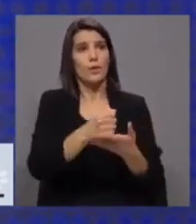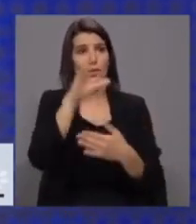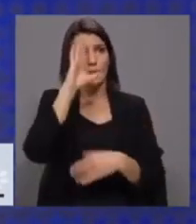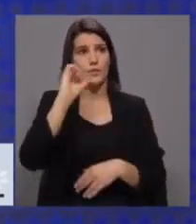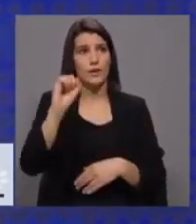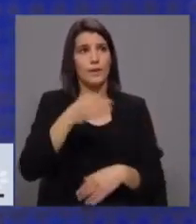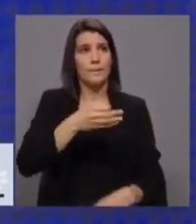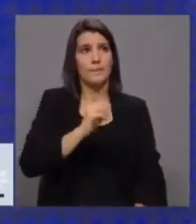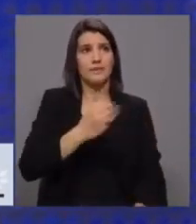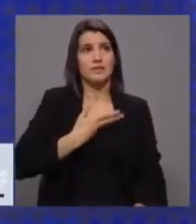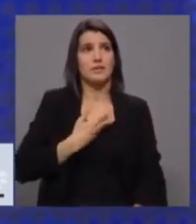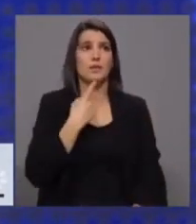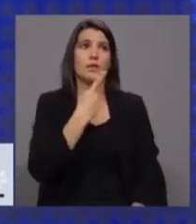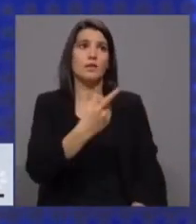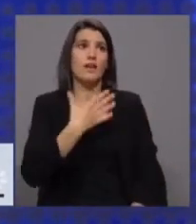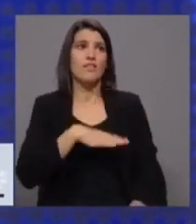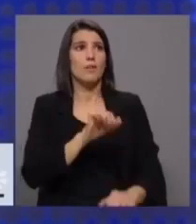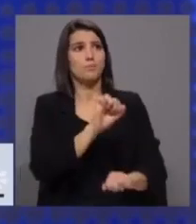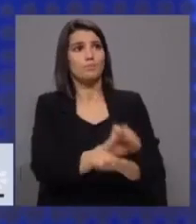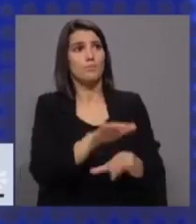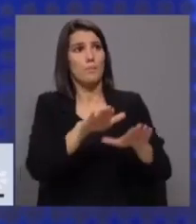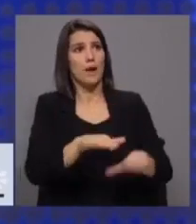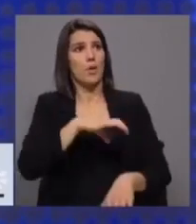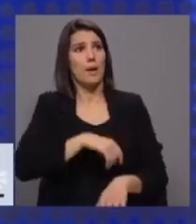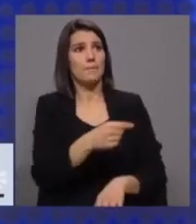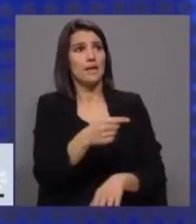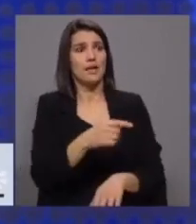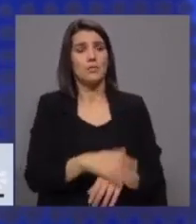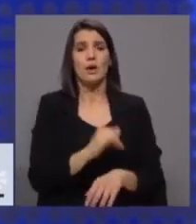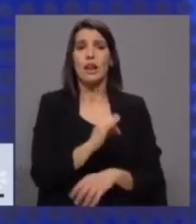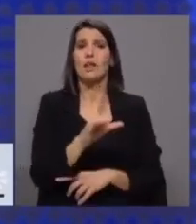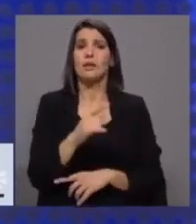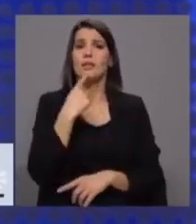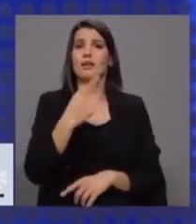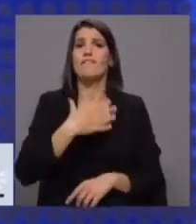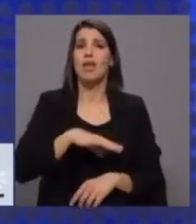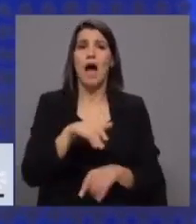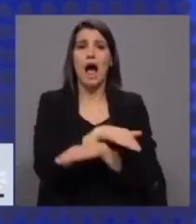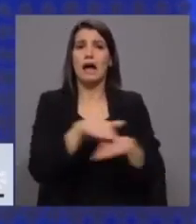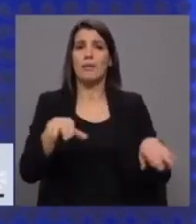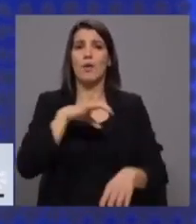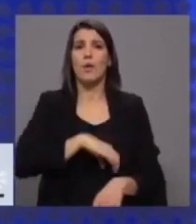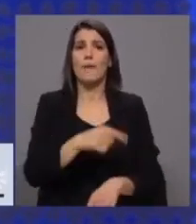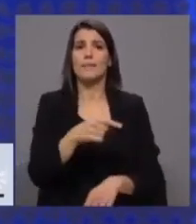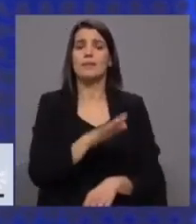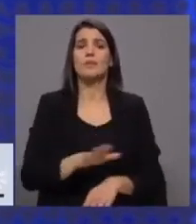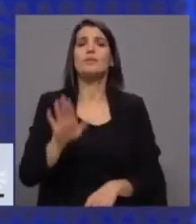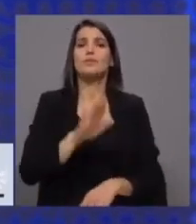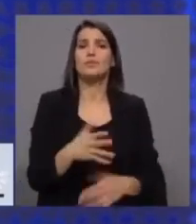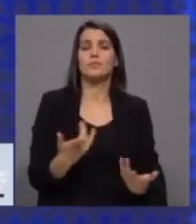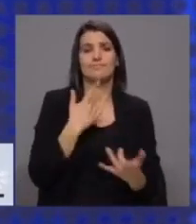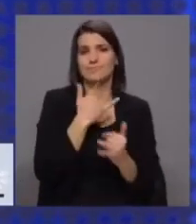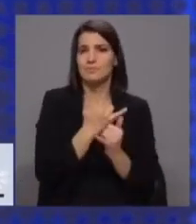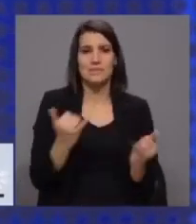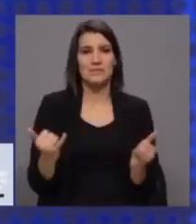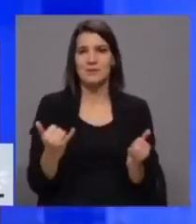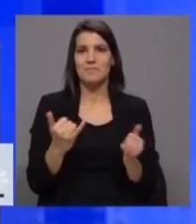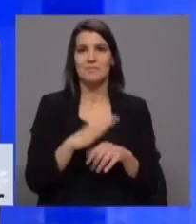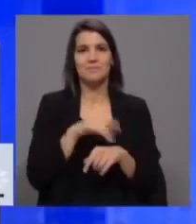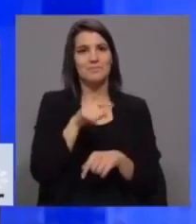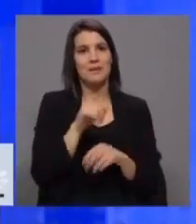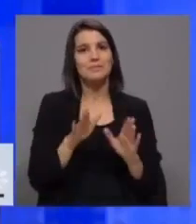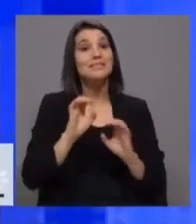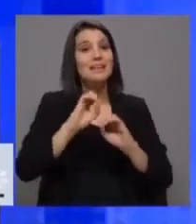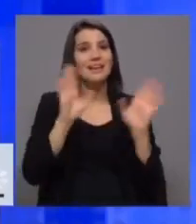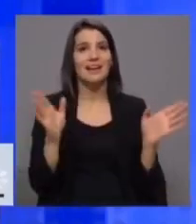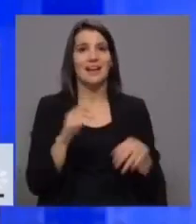tem o PSD a dizer que o quer congelar e a Iniciativa Liberal a dizer que quer abolir o salário mínimo nacional é impossível. É por isso que é preciso clareza sobre